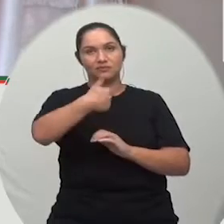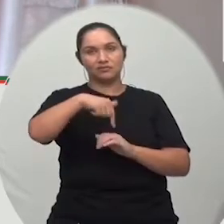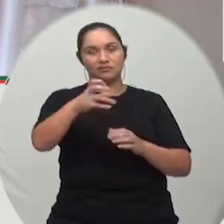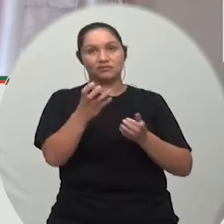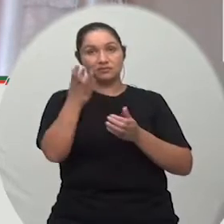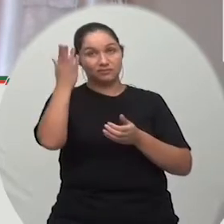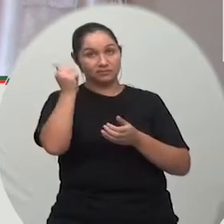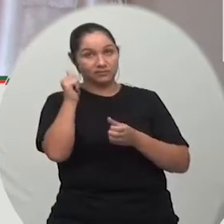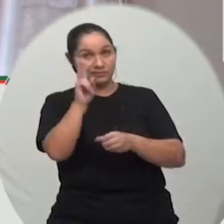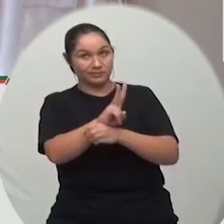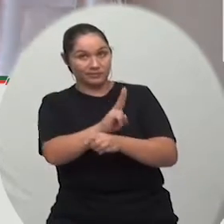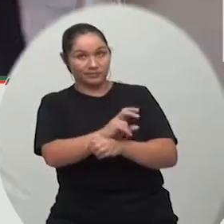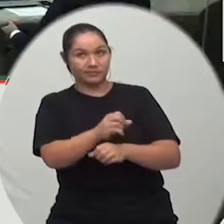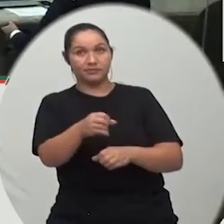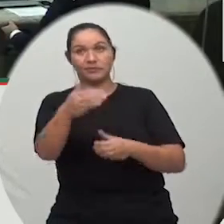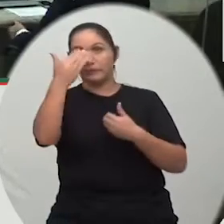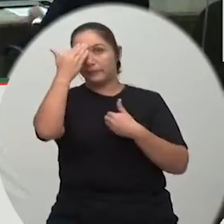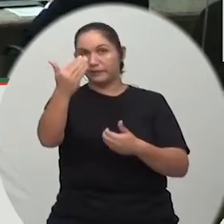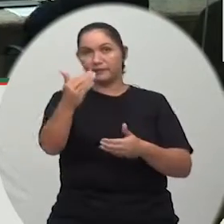a um. Muito obrigado.